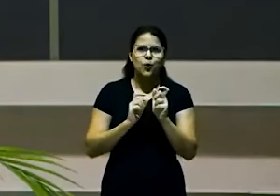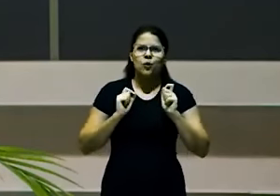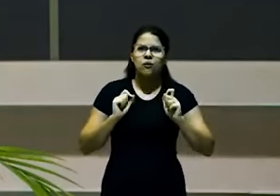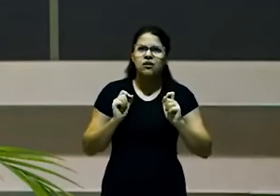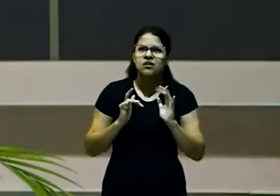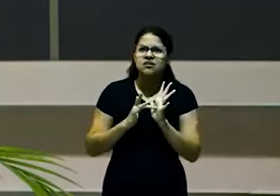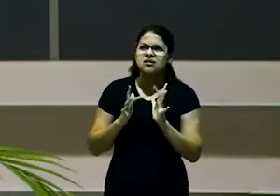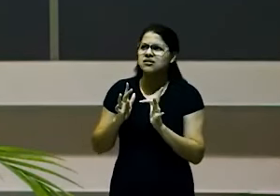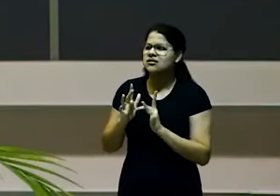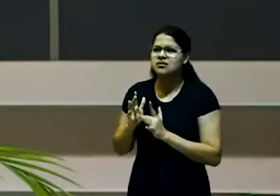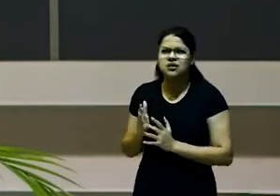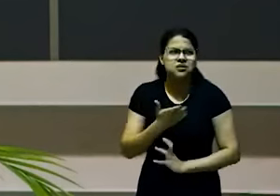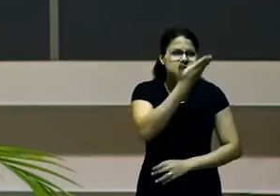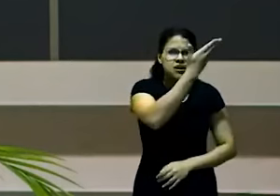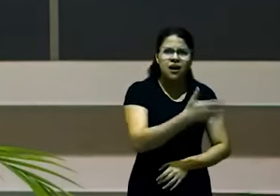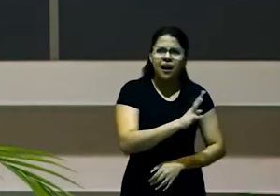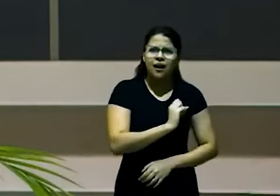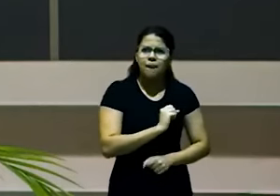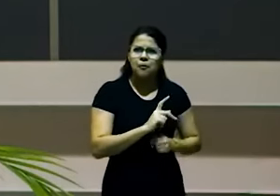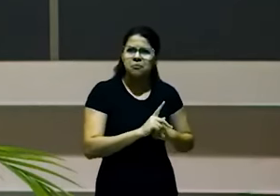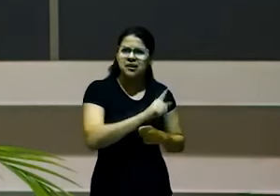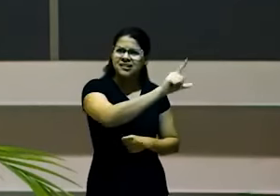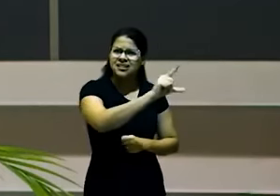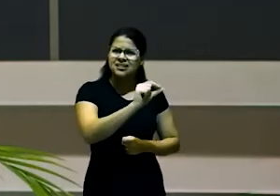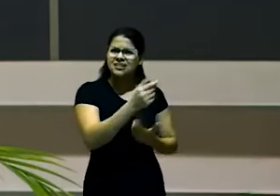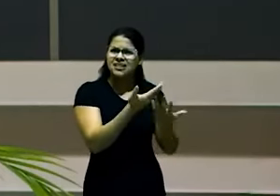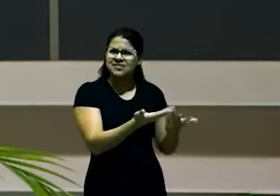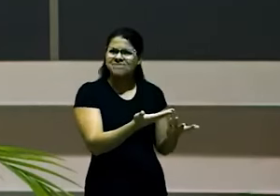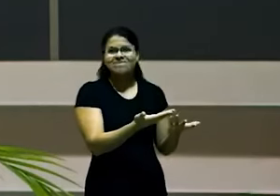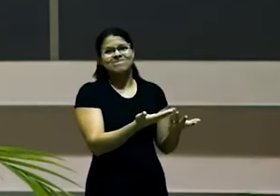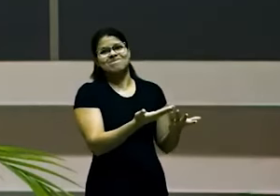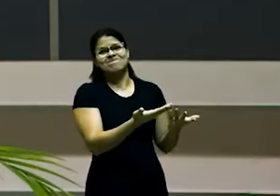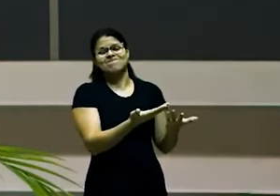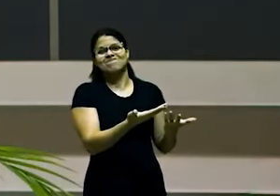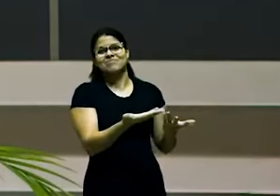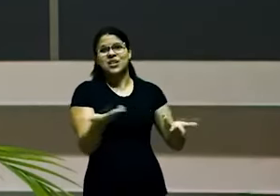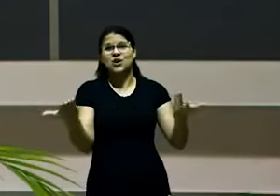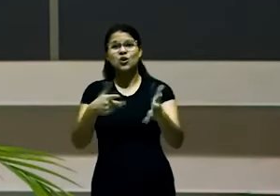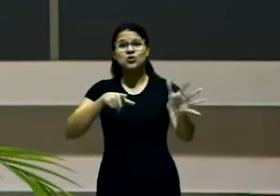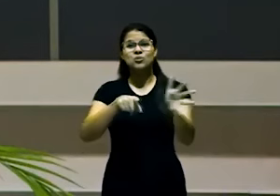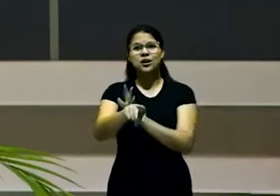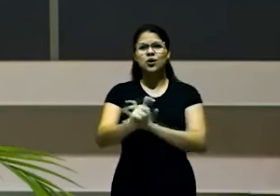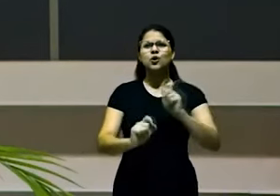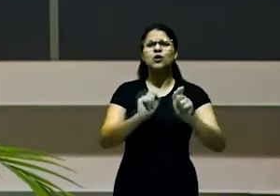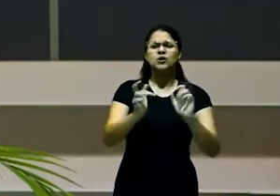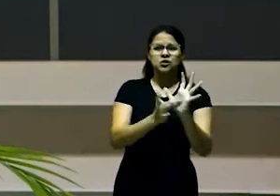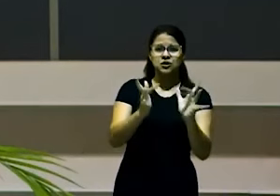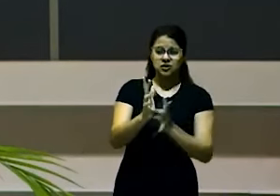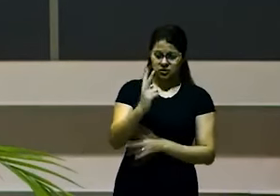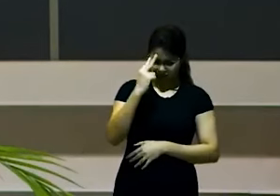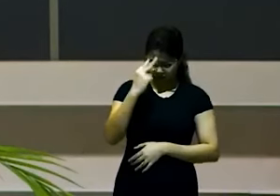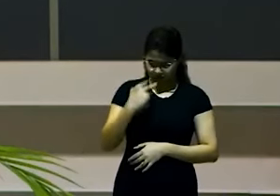Pedro para escolher a Pedro que que Jesus achou em nós irmãos para poder escolher